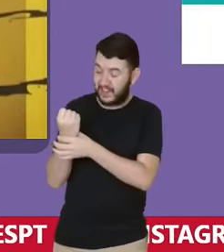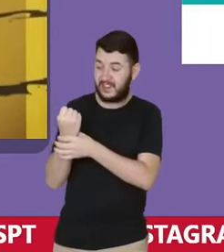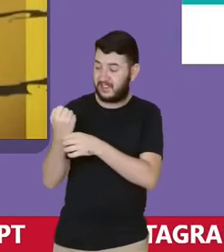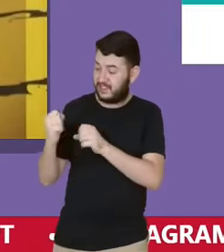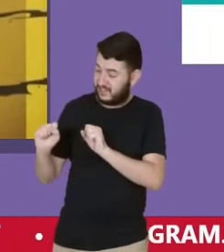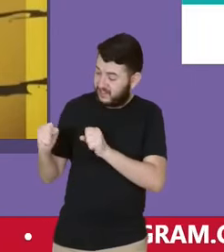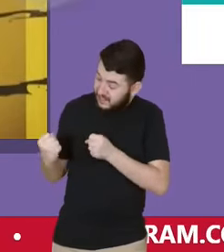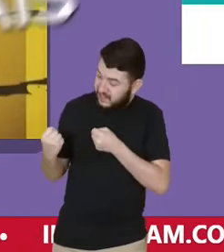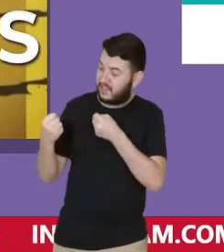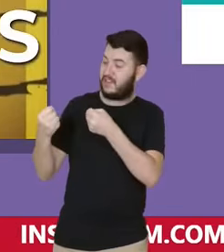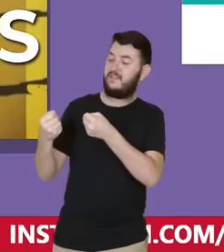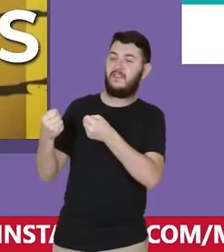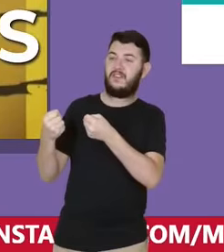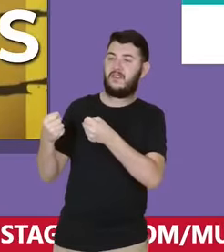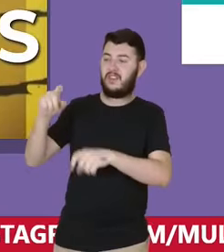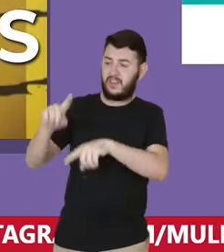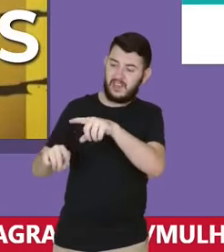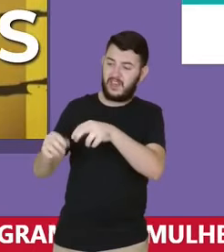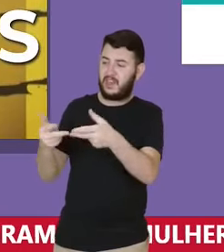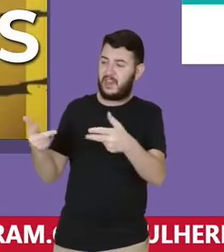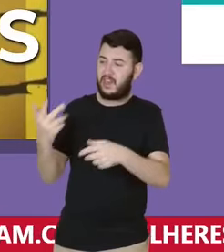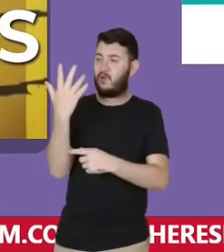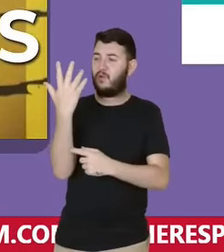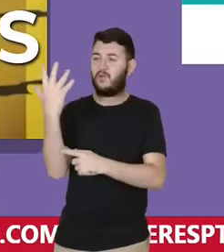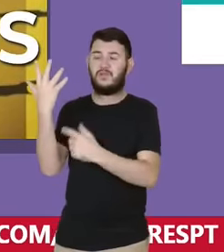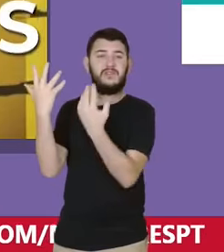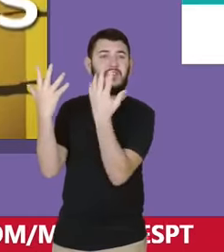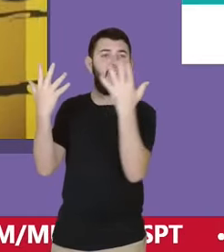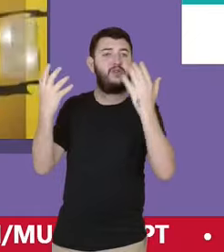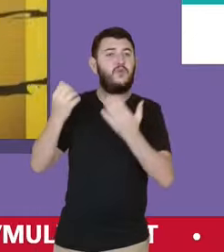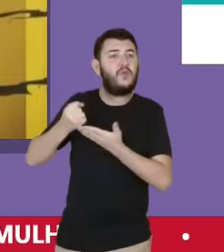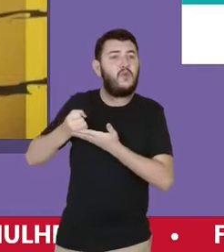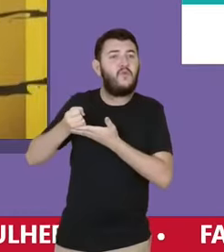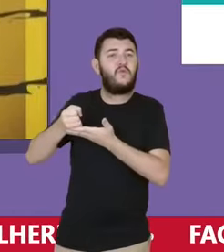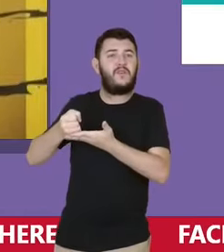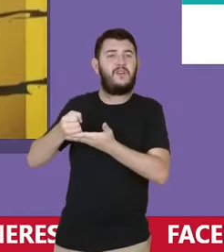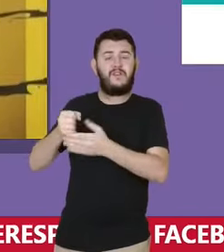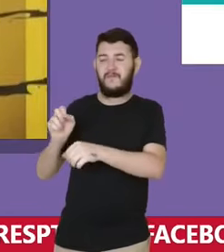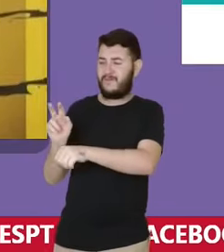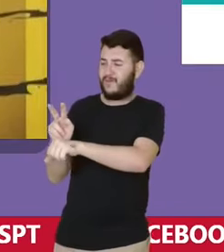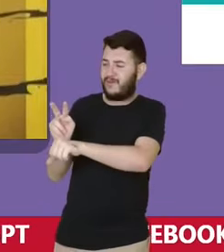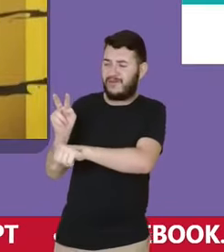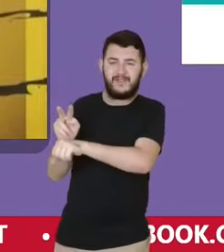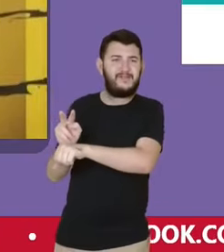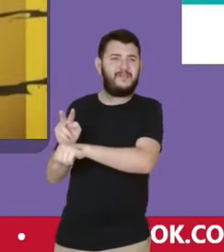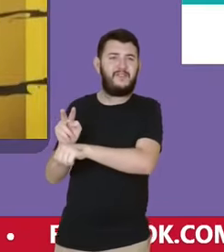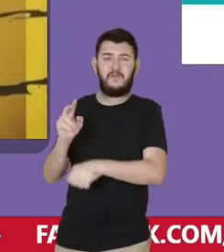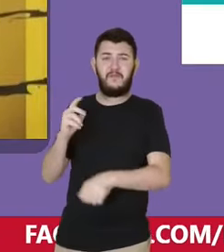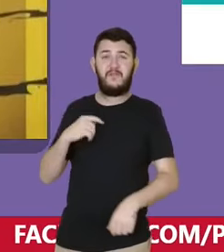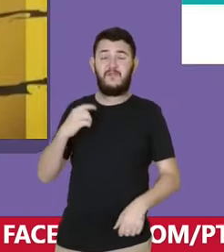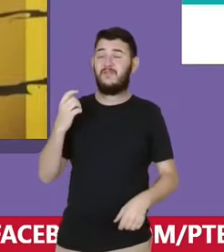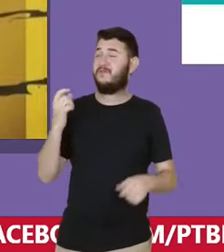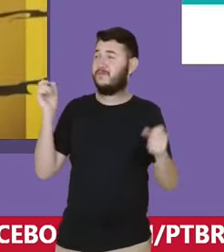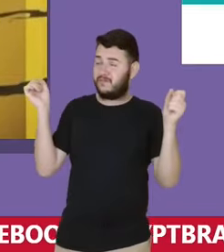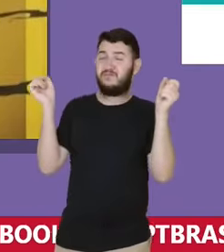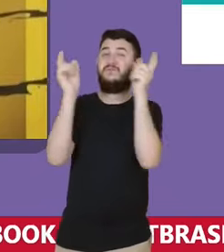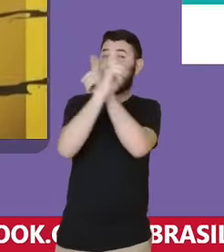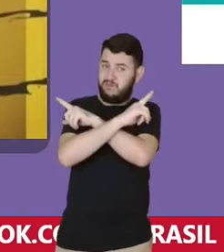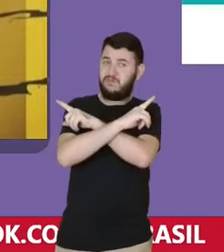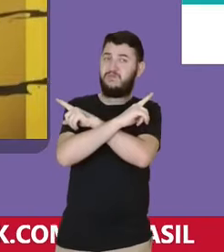e da proteção dos recursos naturais, porque é justamente nesse espaço, né, nesse ambiente